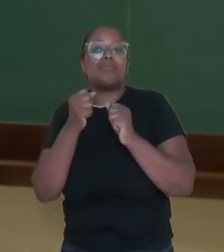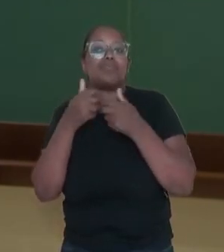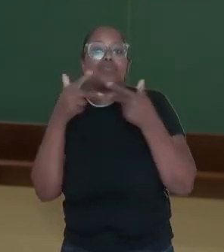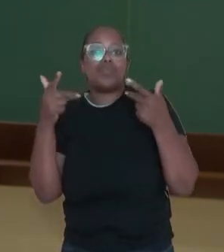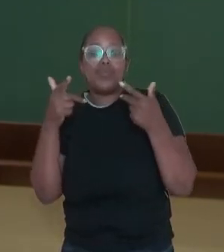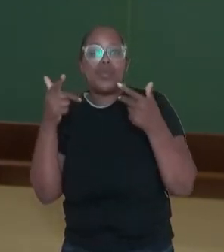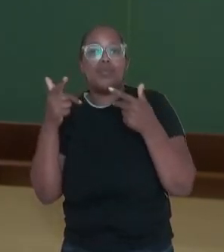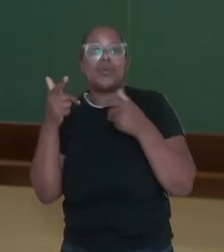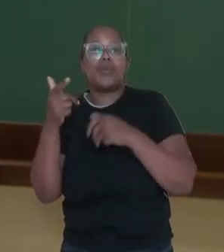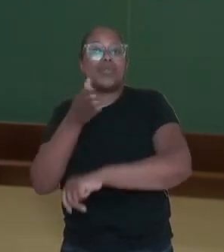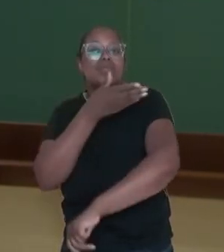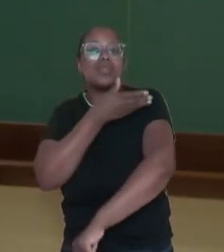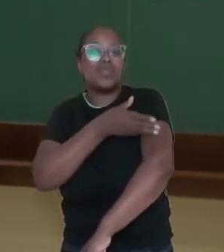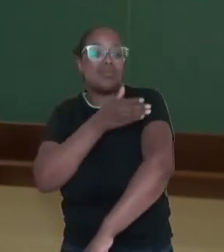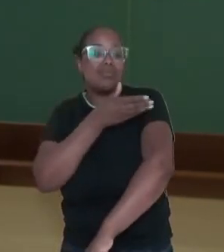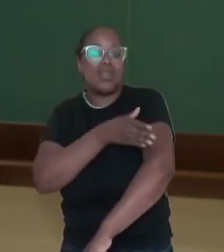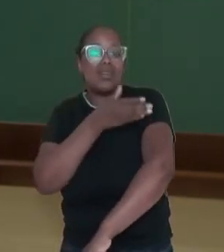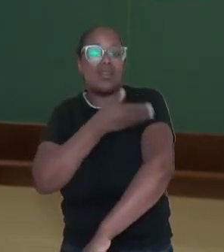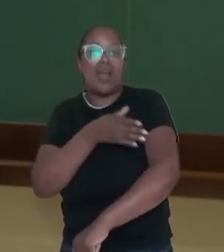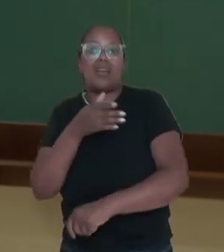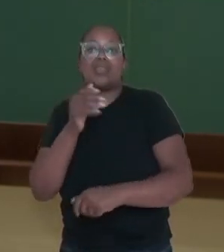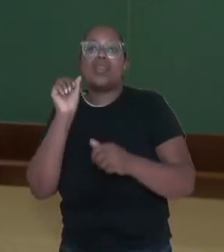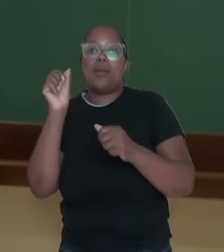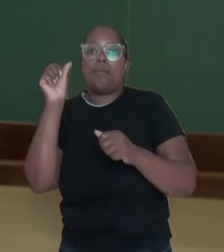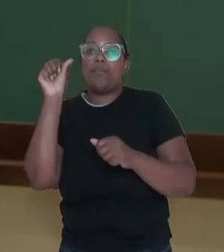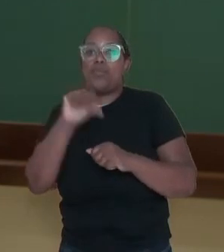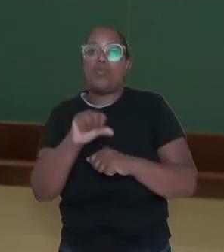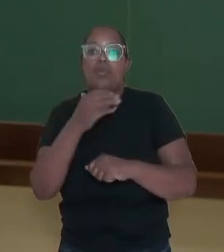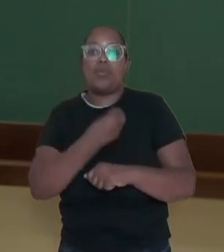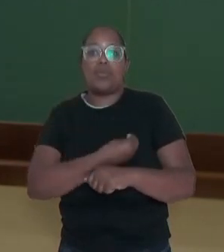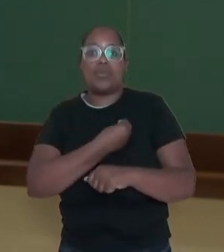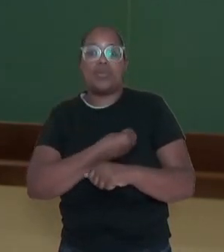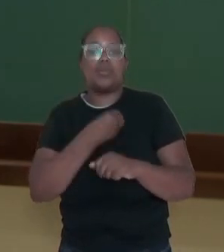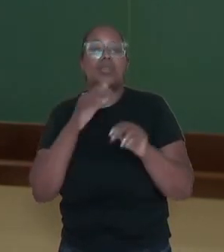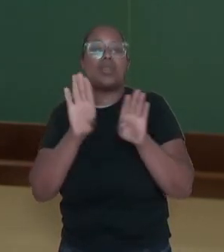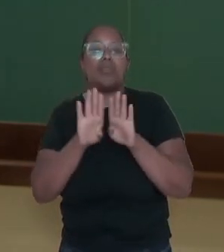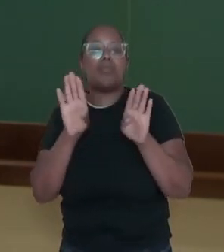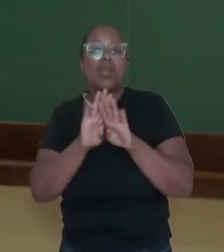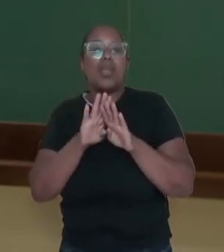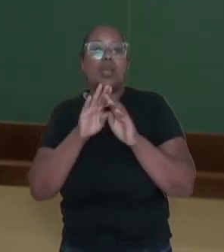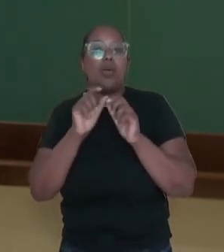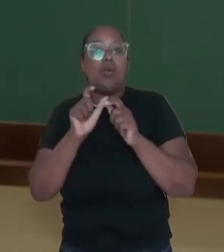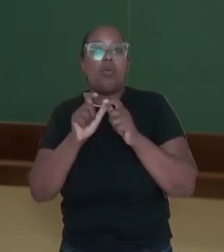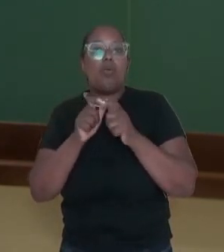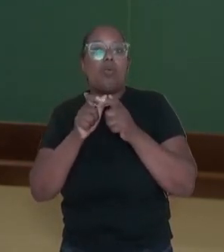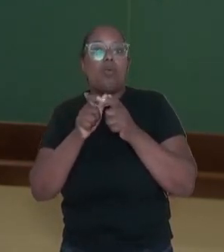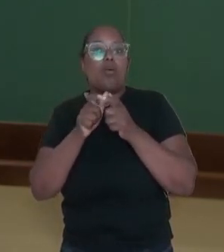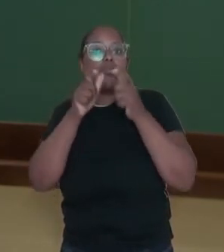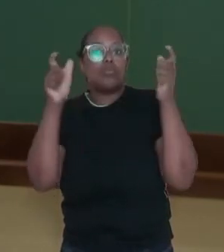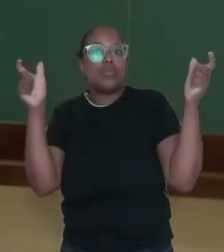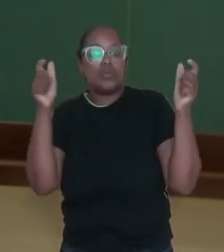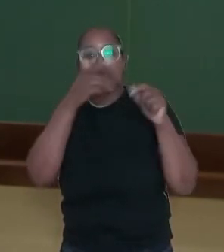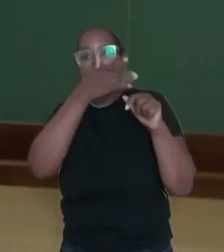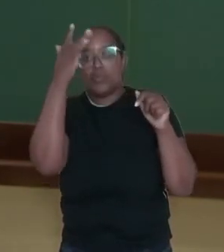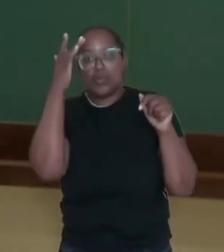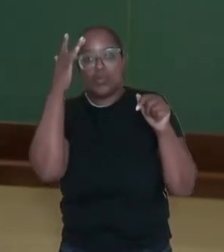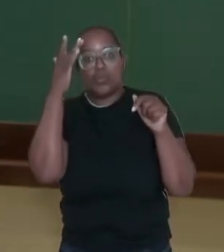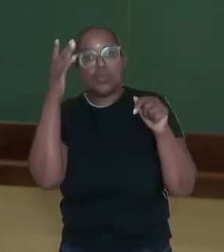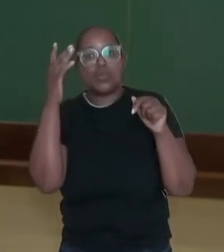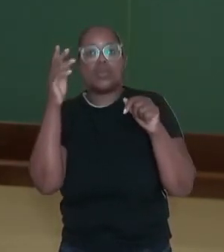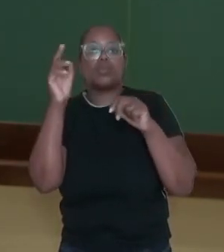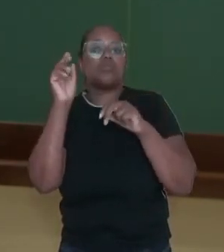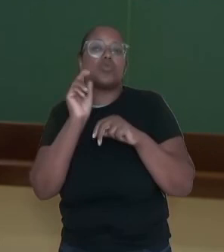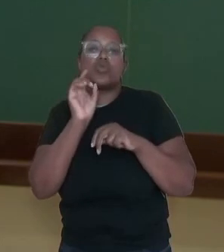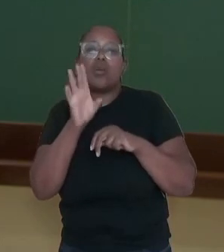igual a qualquer outro. E o grande problema está sendo o aumento de indivíduos sedentários